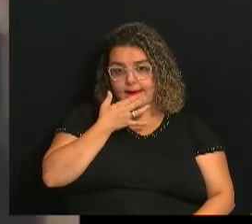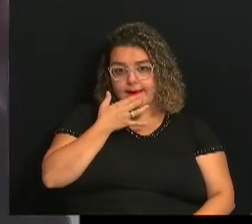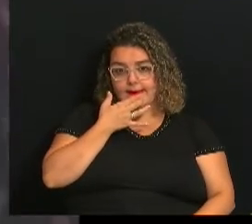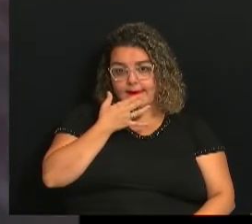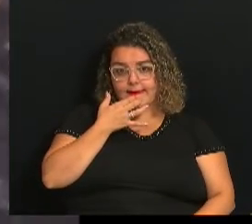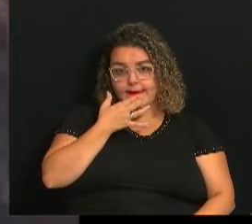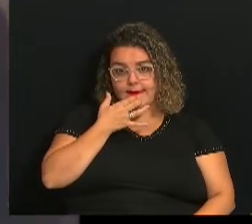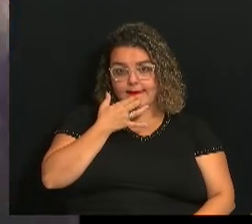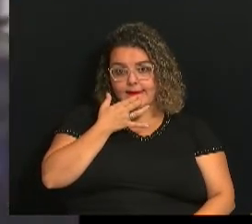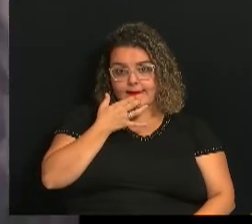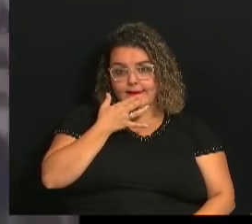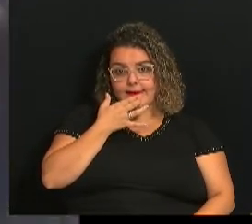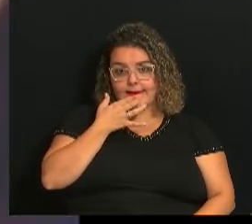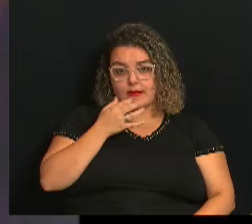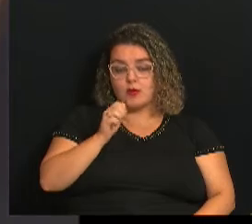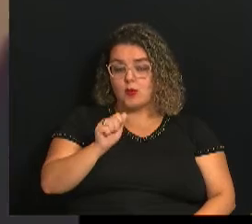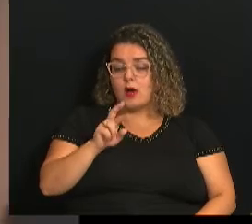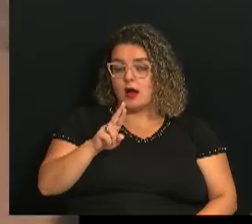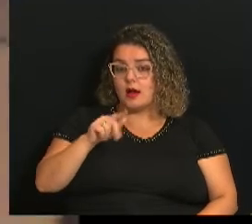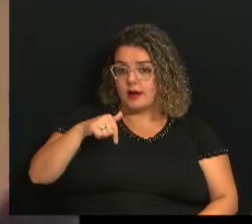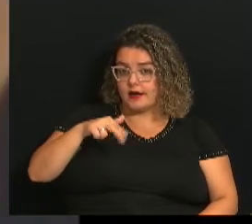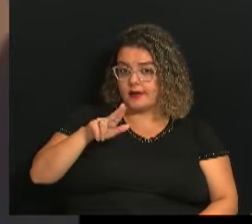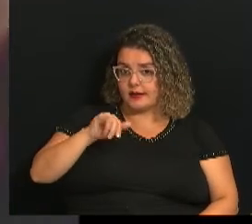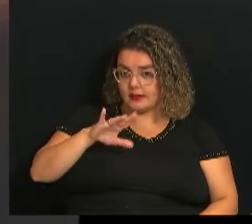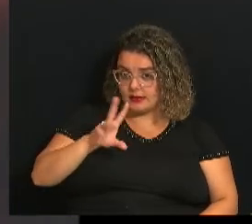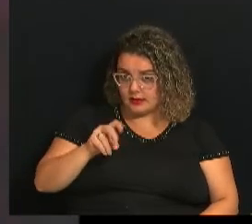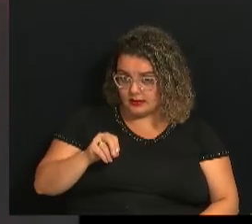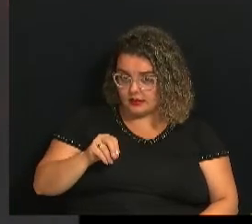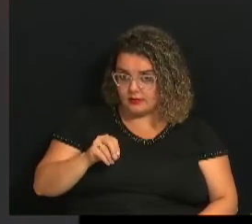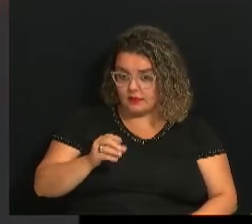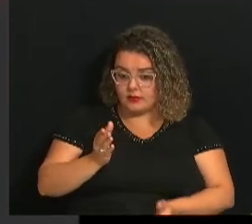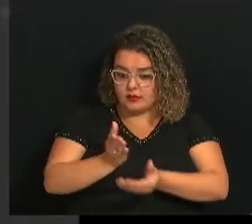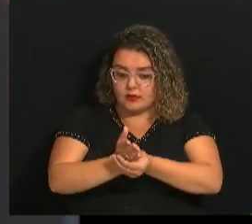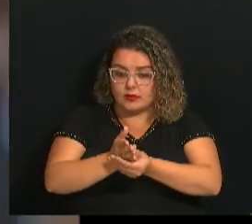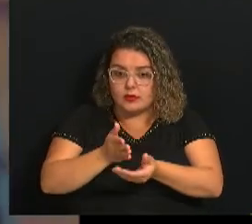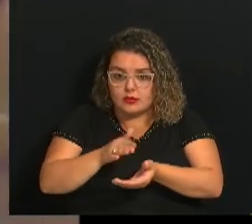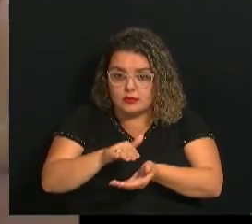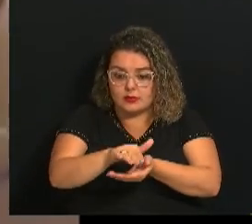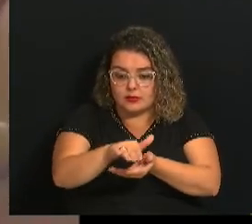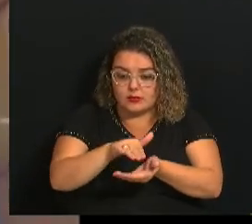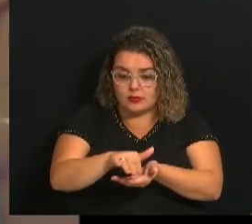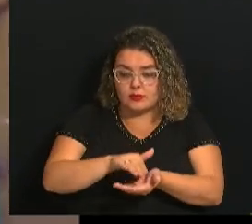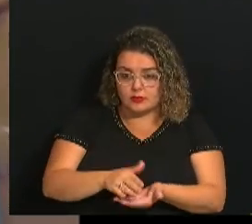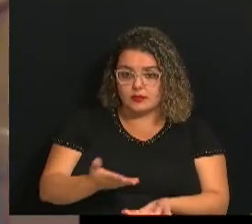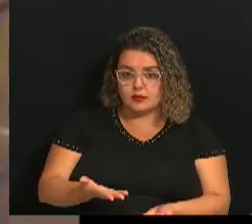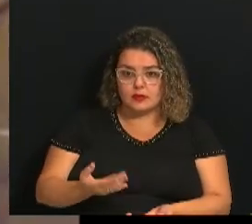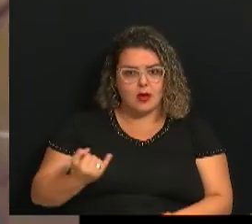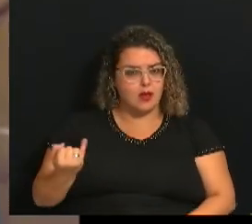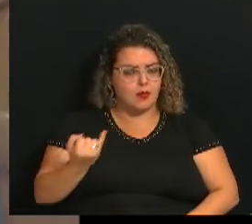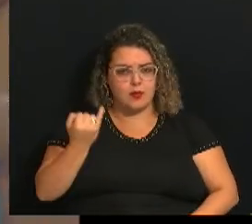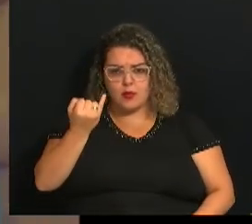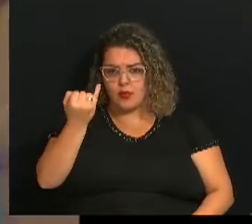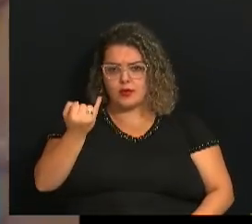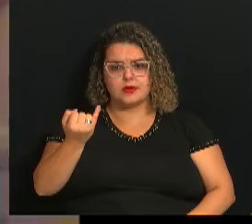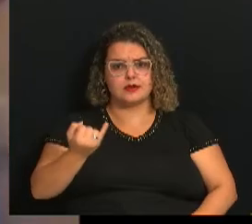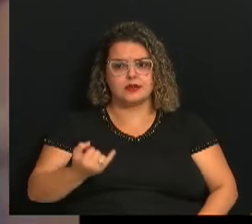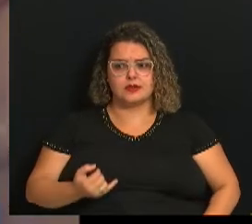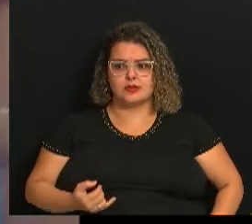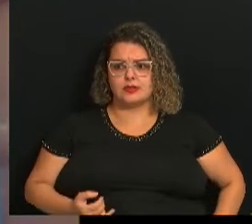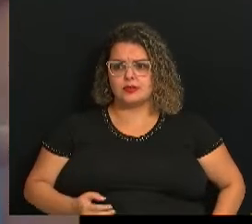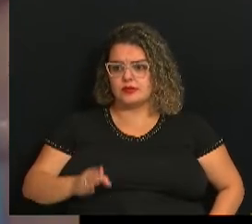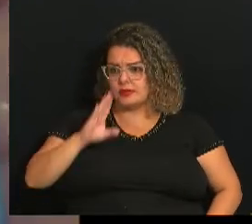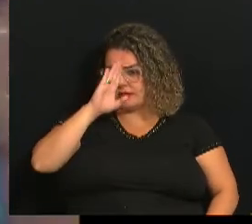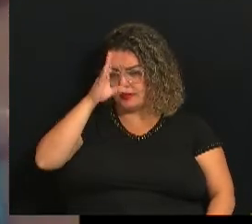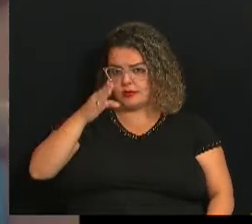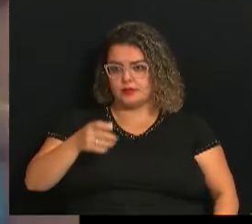importância fundamental, fundamental. Inclusive, a legislação sobre o arquivo, ela é tão rigorosa que,